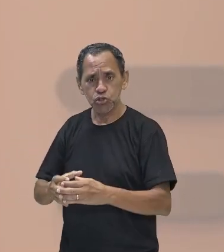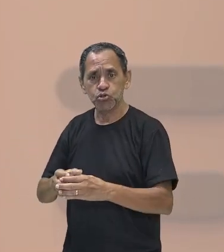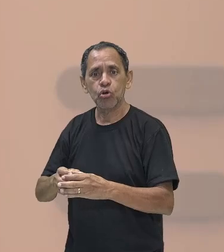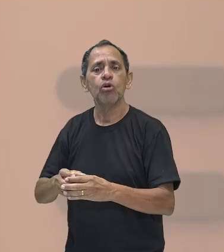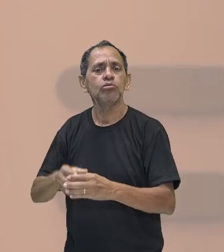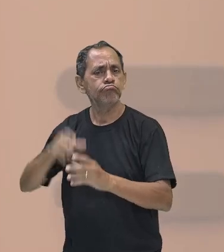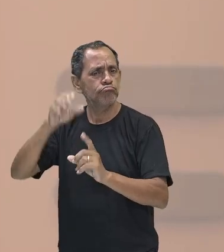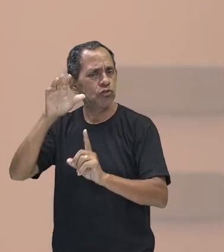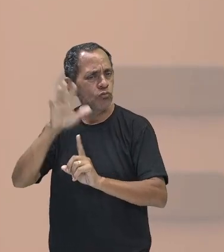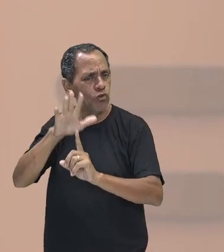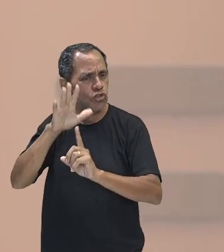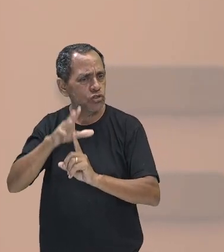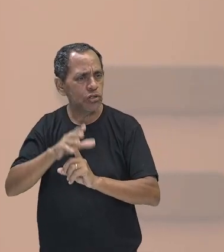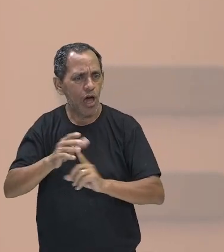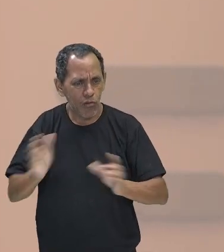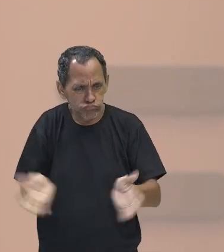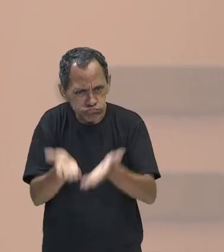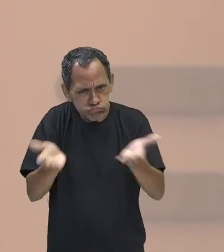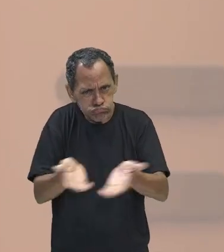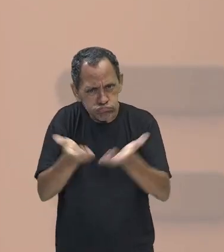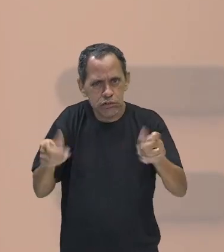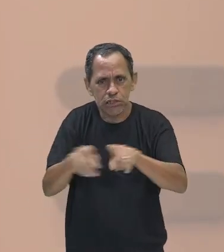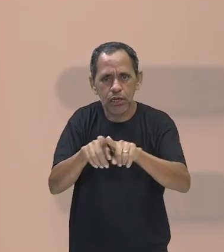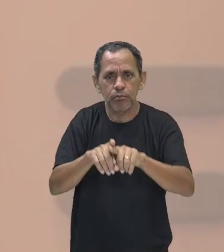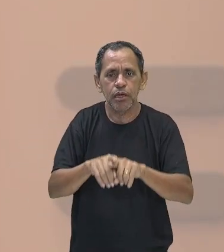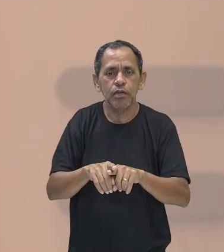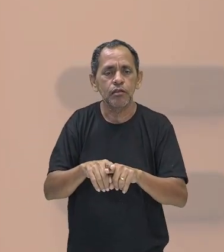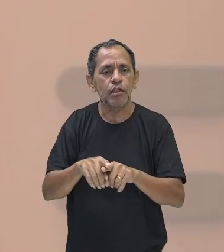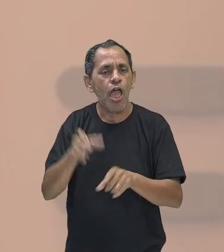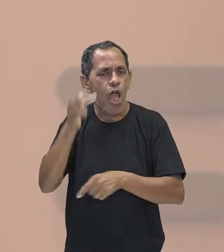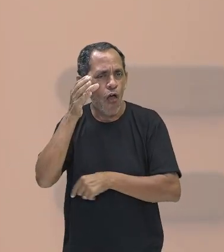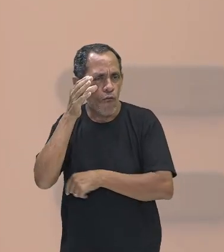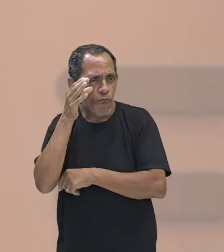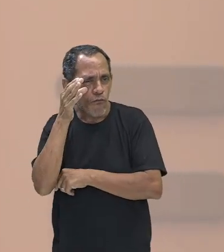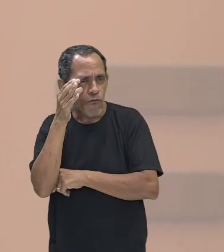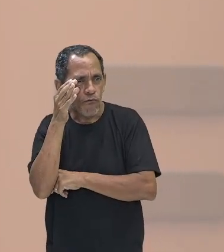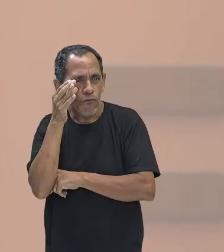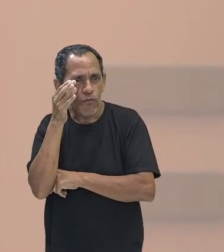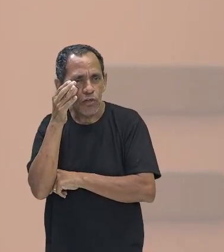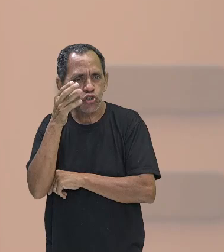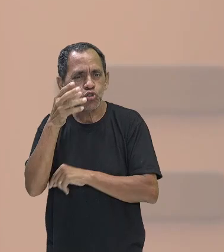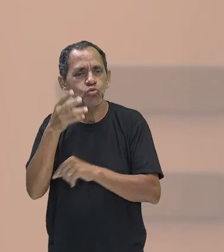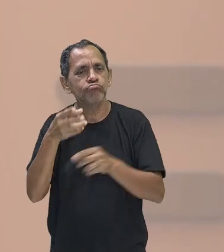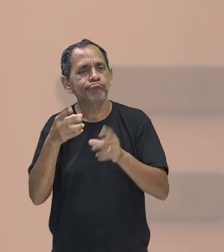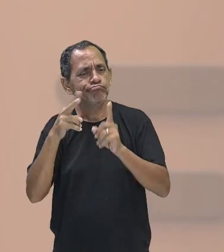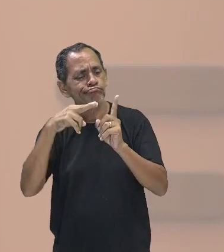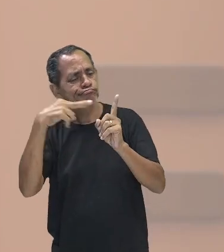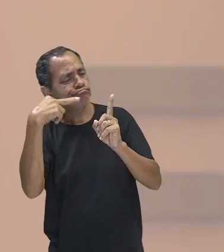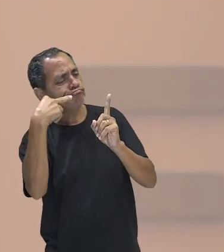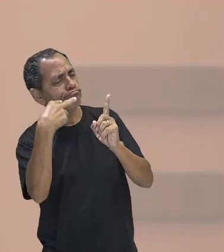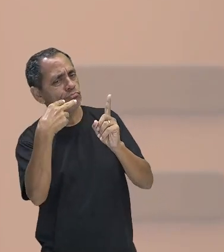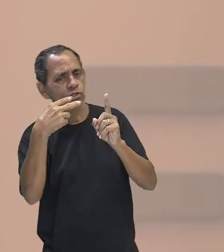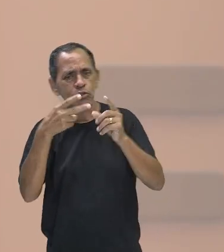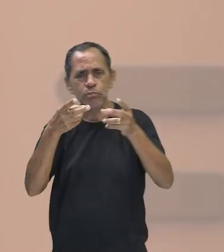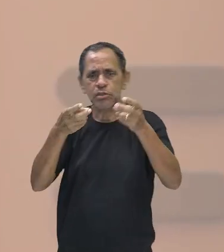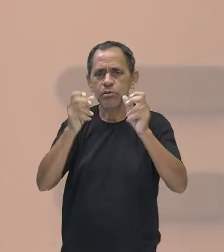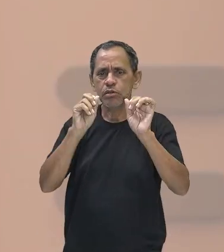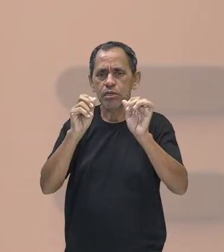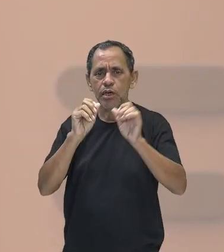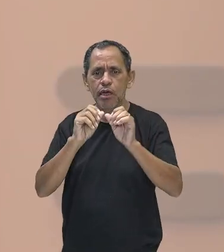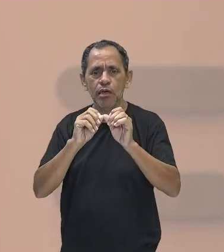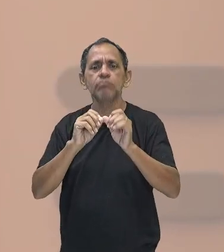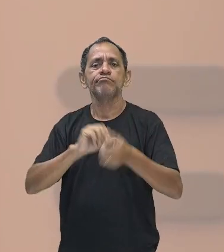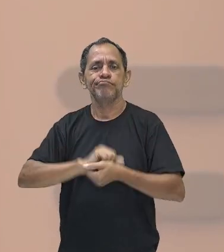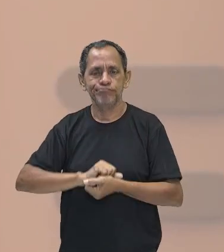guerrearem. Porque o que na visão do Filipe II, que está vendo de fora, ele vai perceber? Se elas estão brigando, já tem